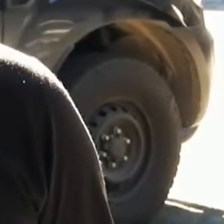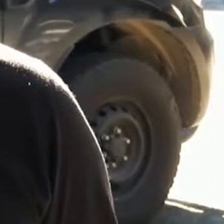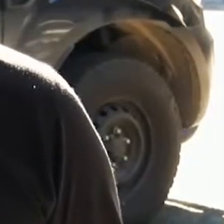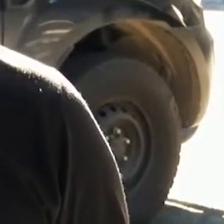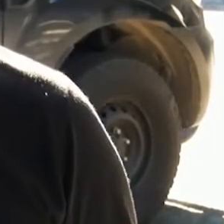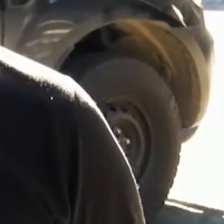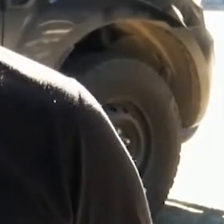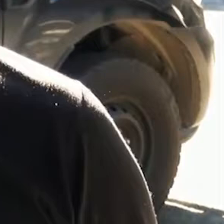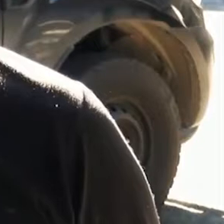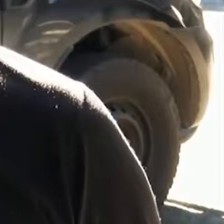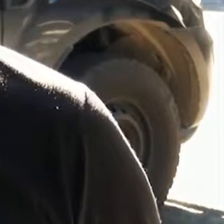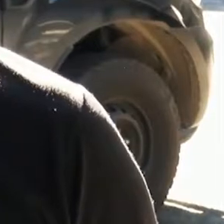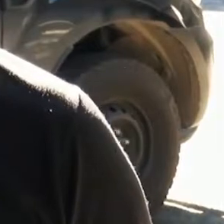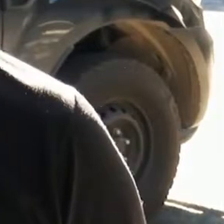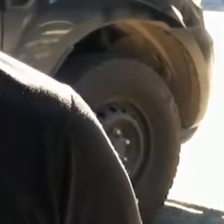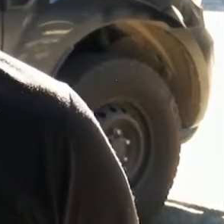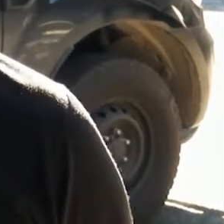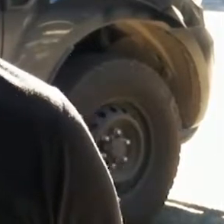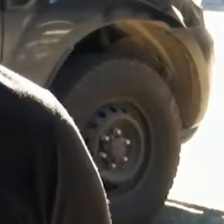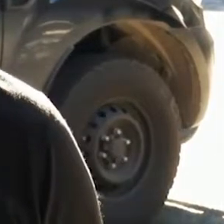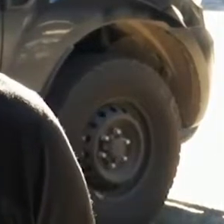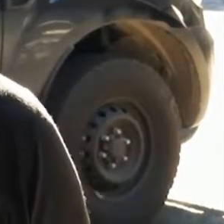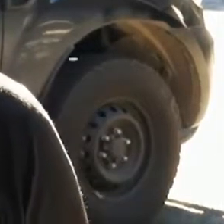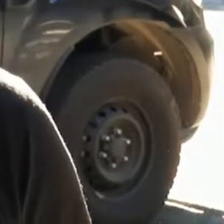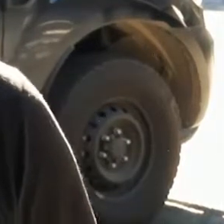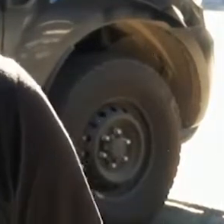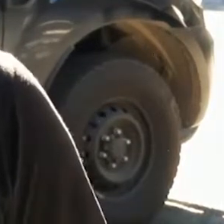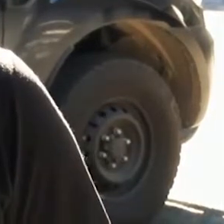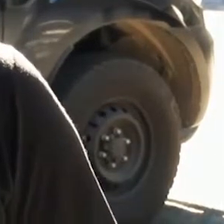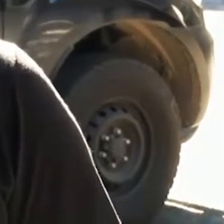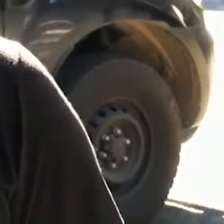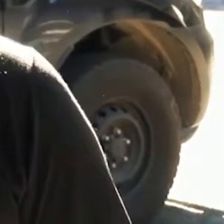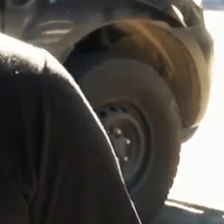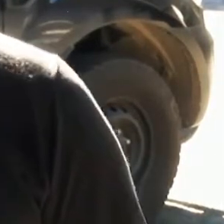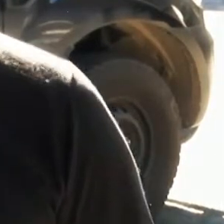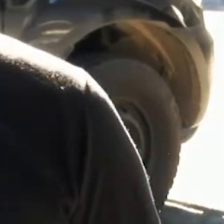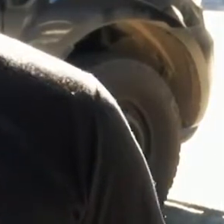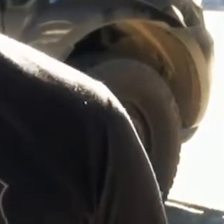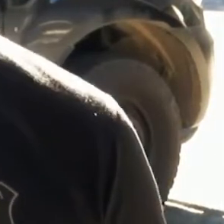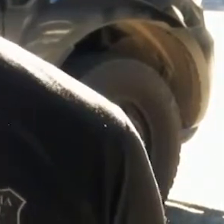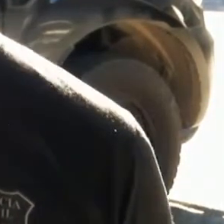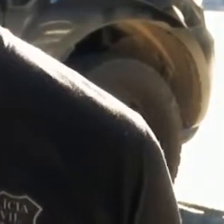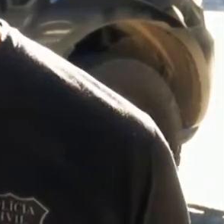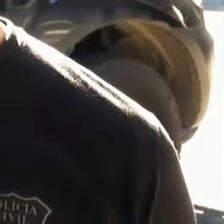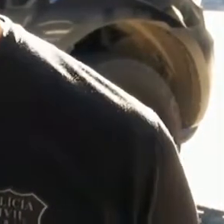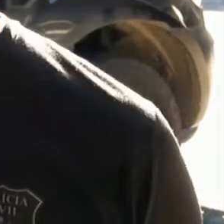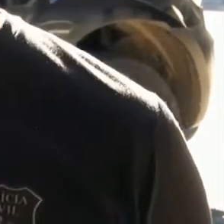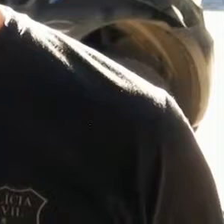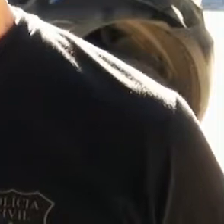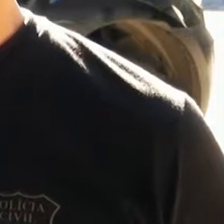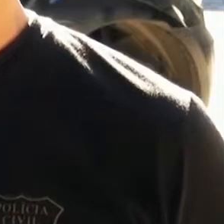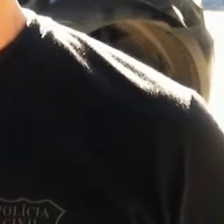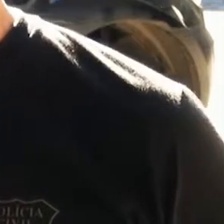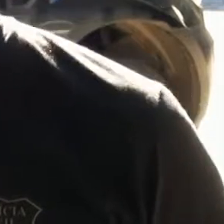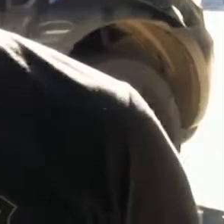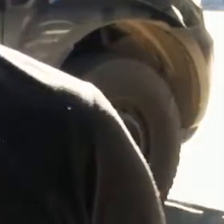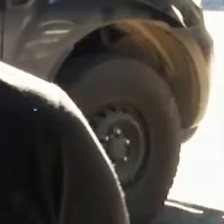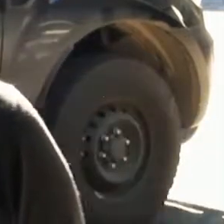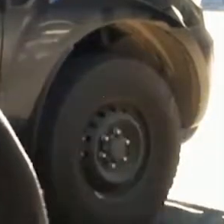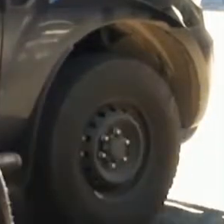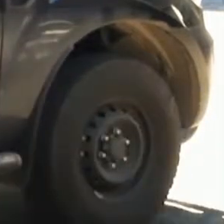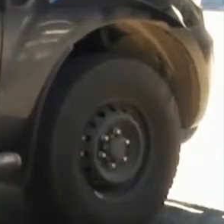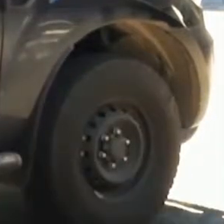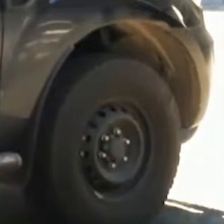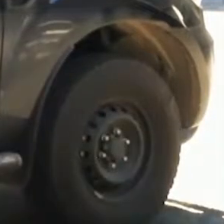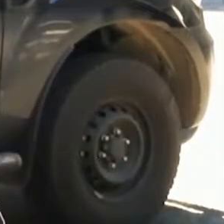compreender a dedicação necessária. A gente tem que ter uma esposa muito compreensiva, né?